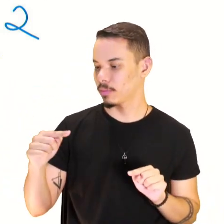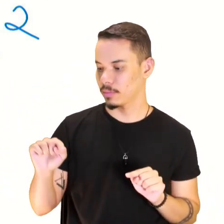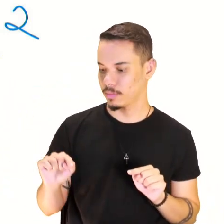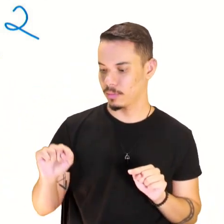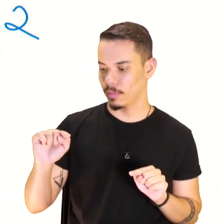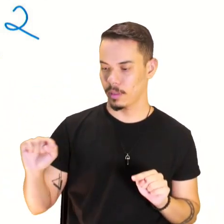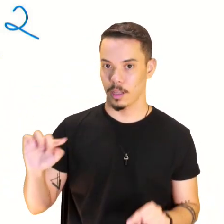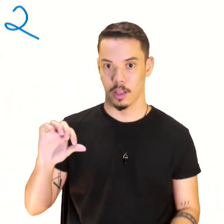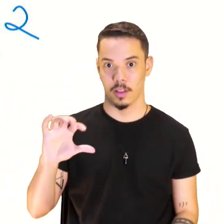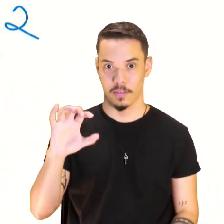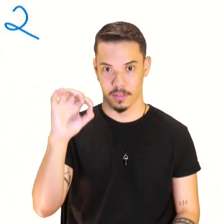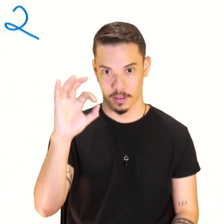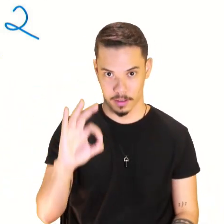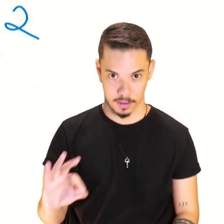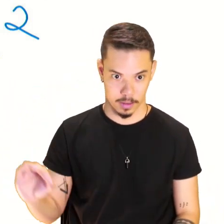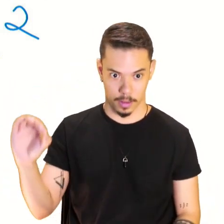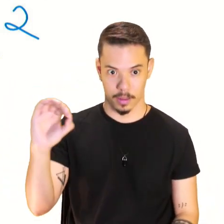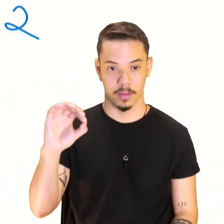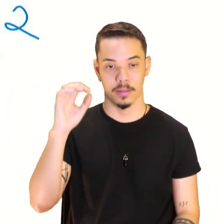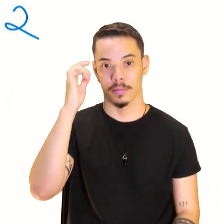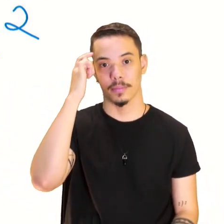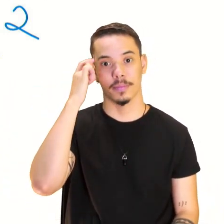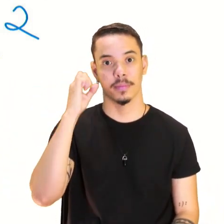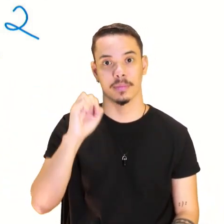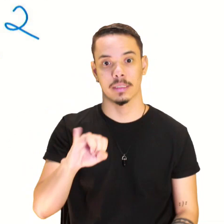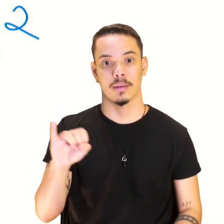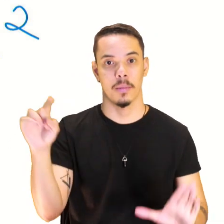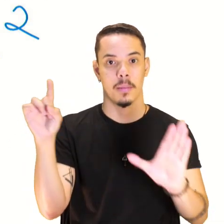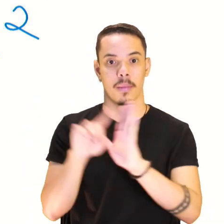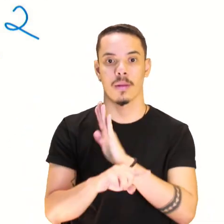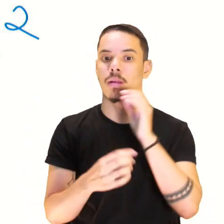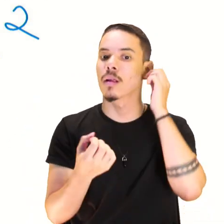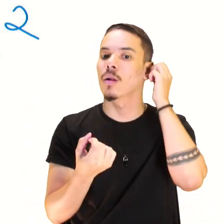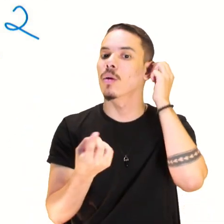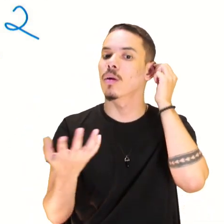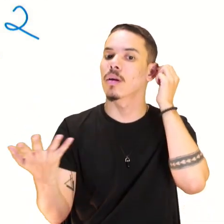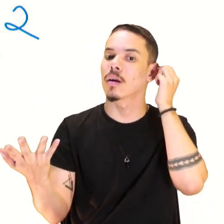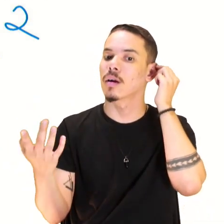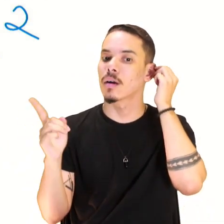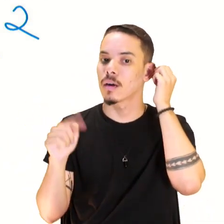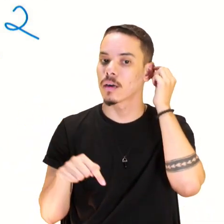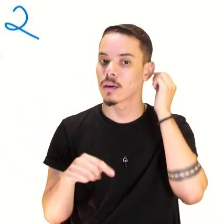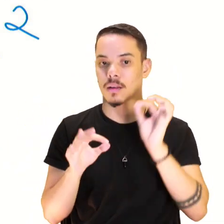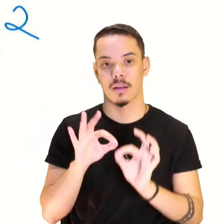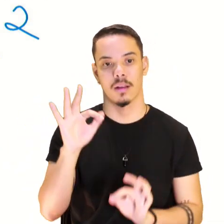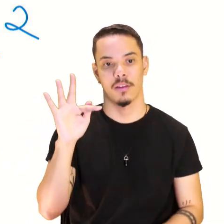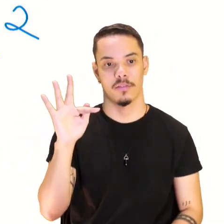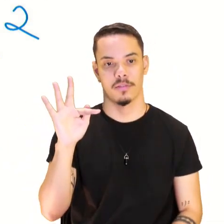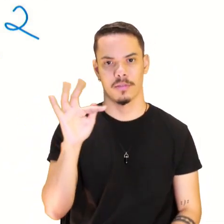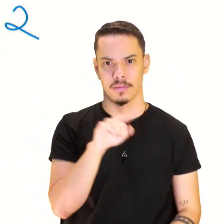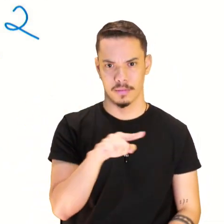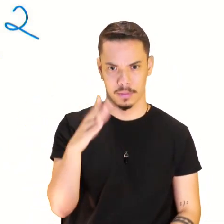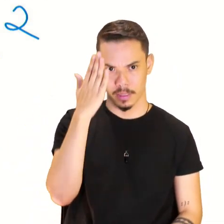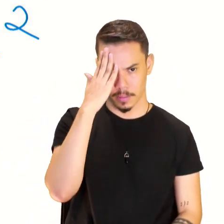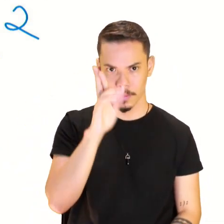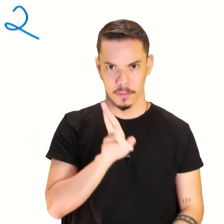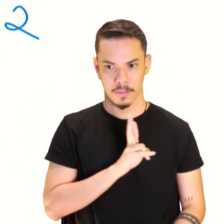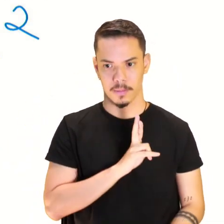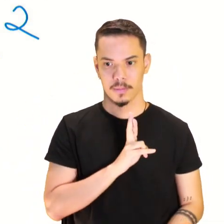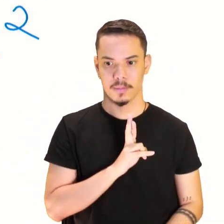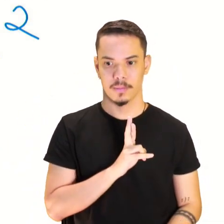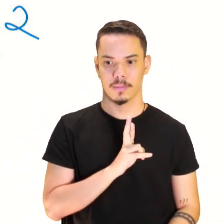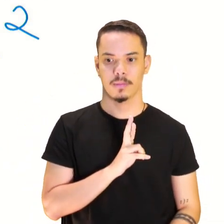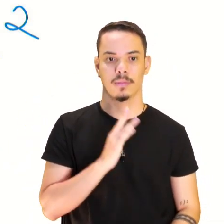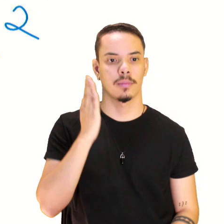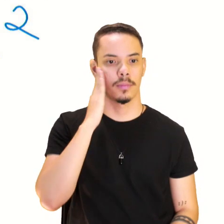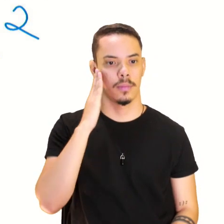90 graus. E se nós perguntássemos para eles quanto que mede o ângulo F? Eles saberiam responder? Saberia, né? A